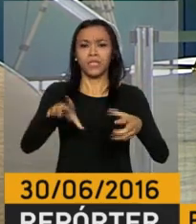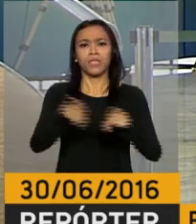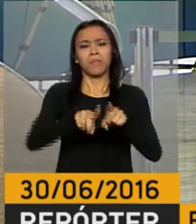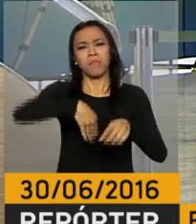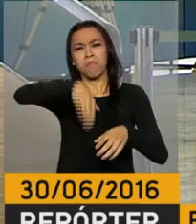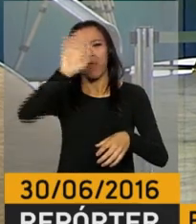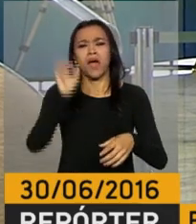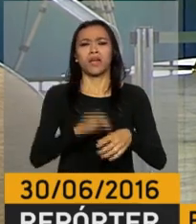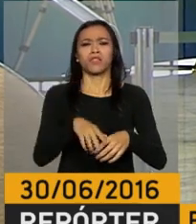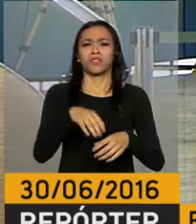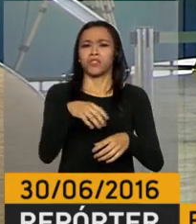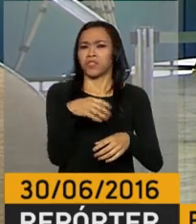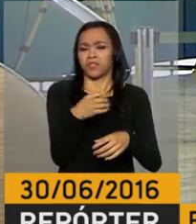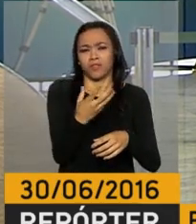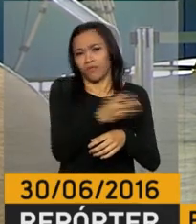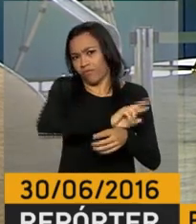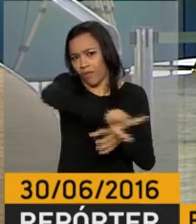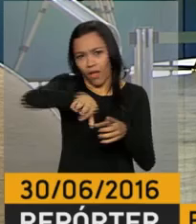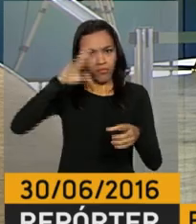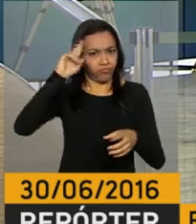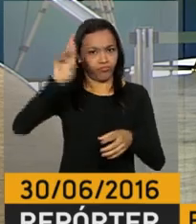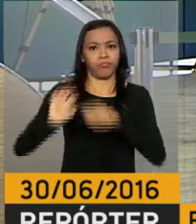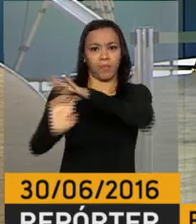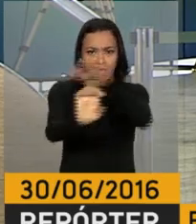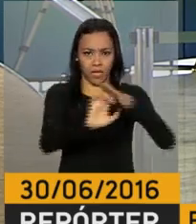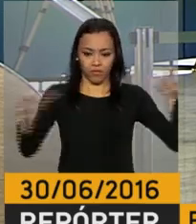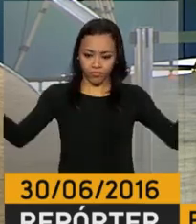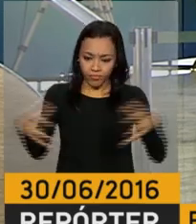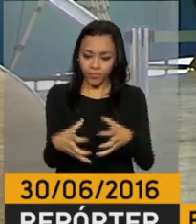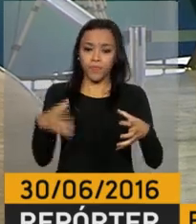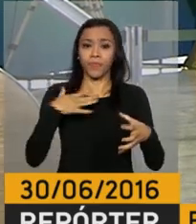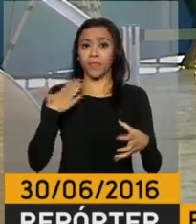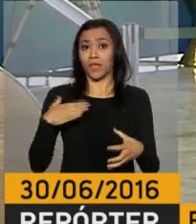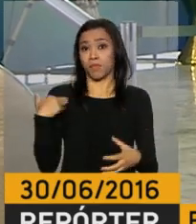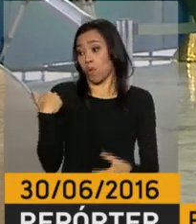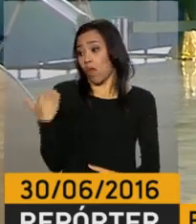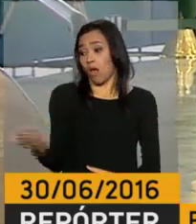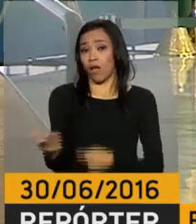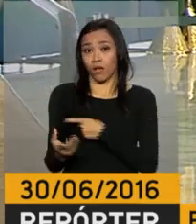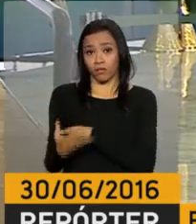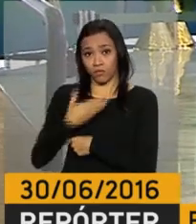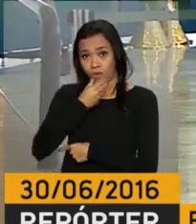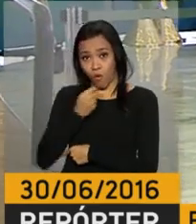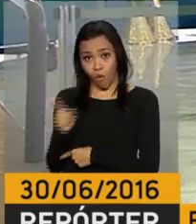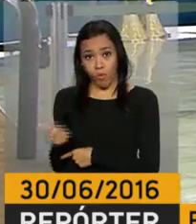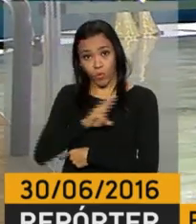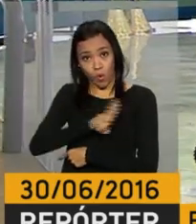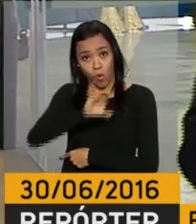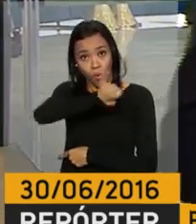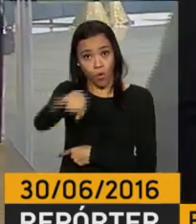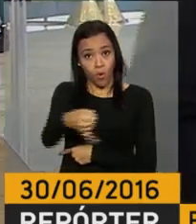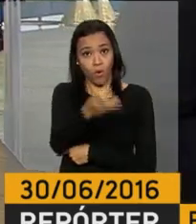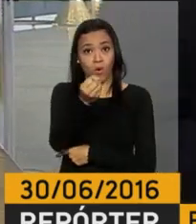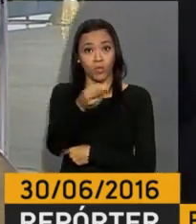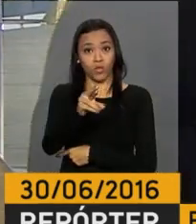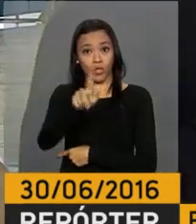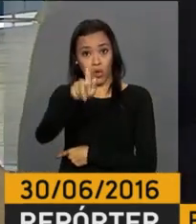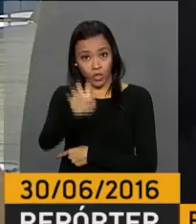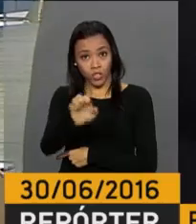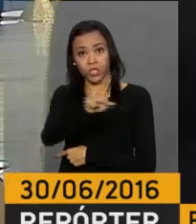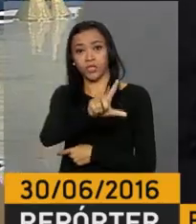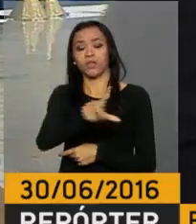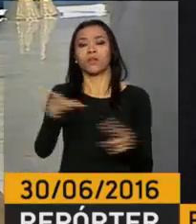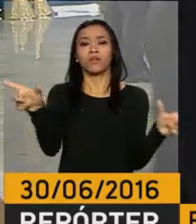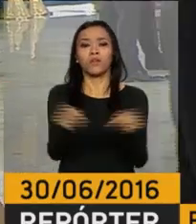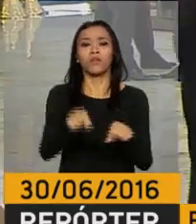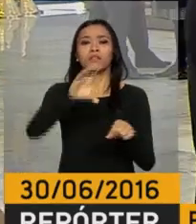filiados enfim essa cerimônia portanto começa daqui a pouco e aqui ao meu lado tá o Jorge Pinheiro que é o presidente da cacb essa entidade